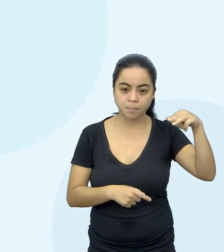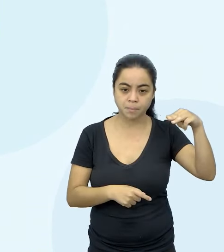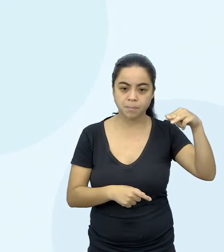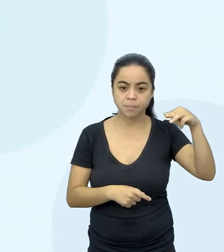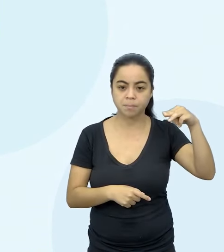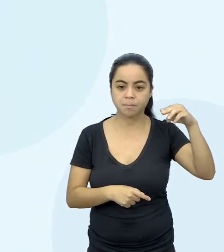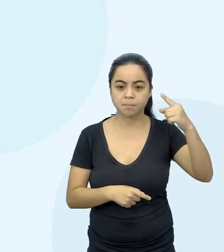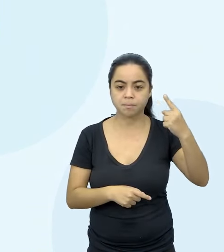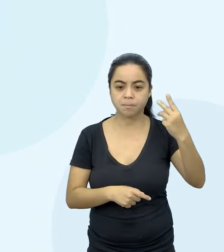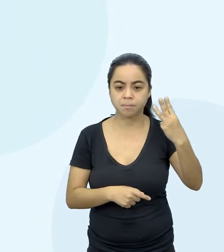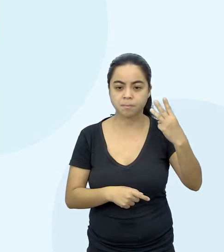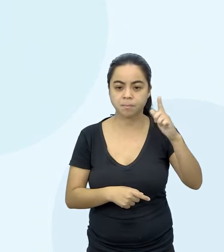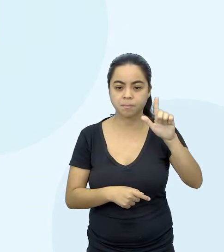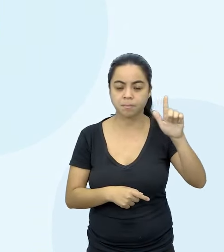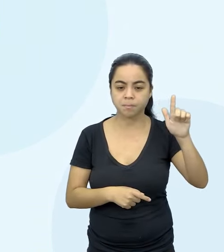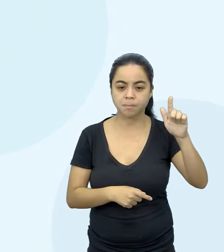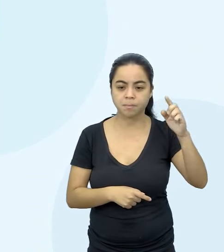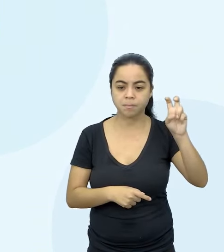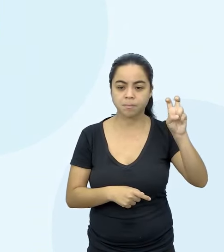linguagens, 501.